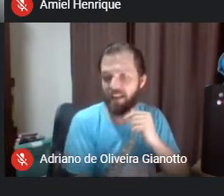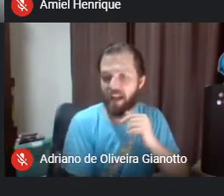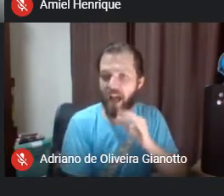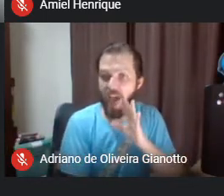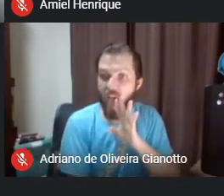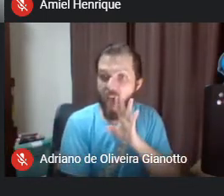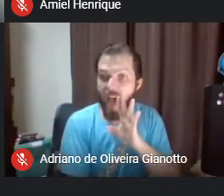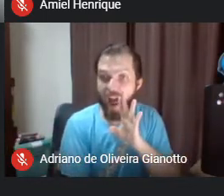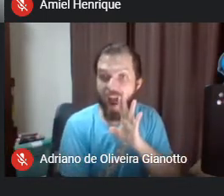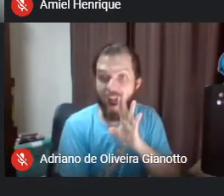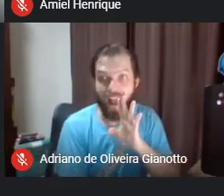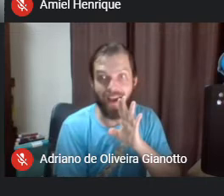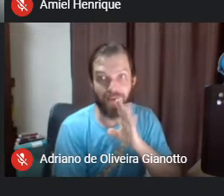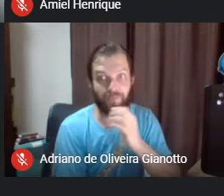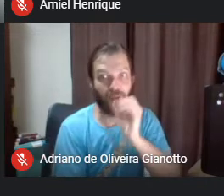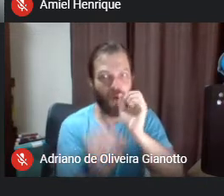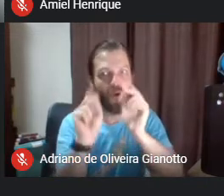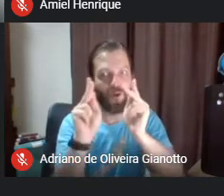6, então.